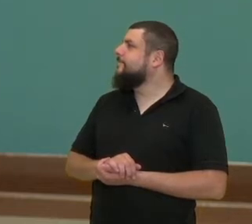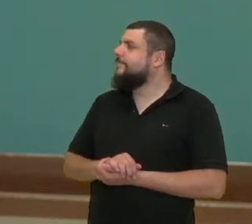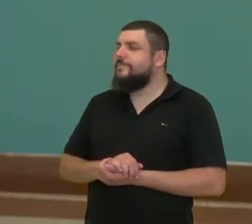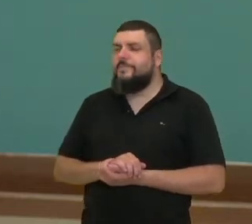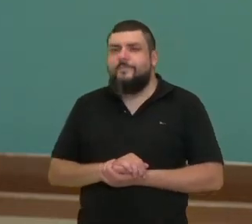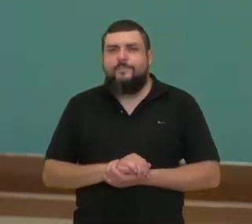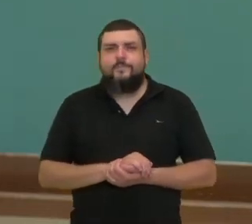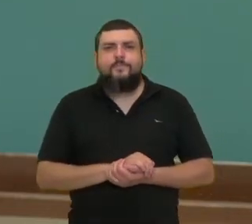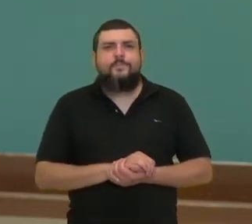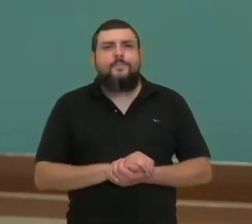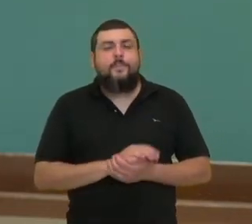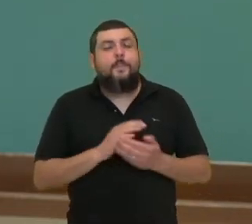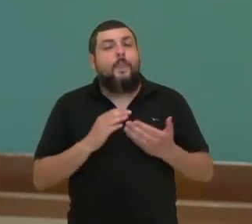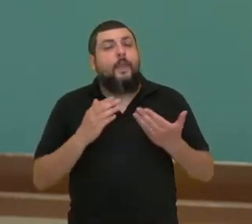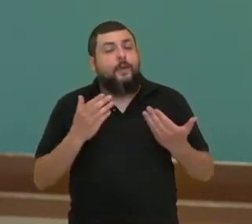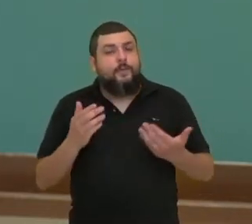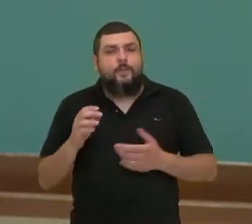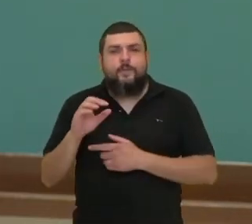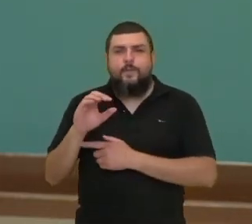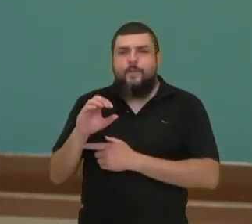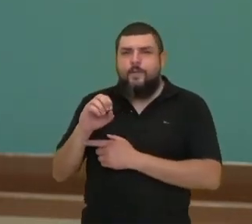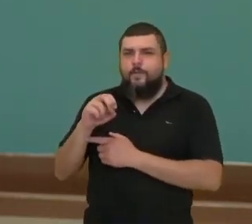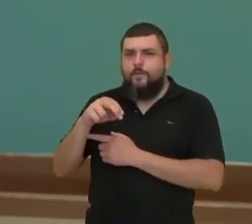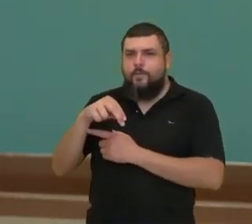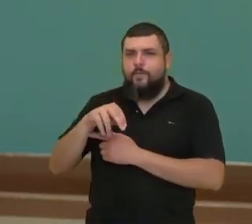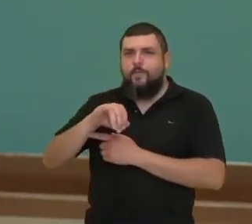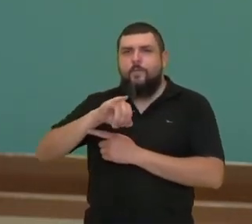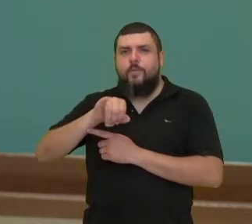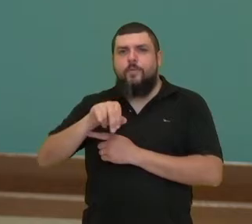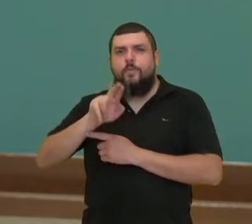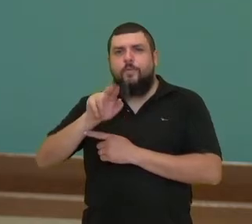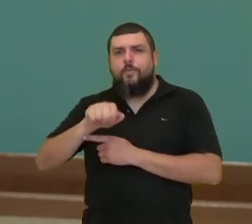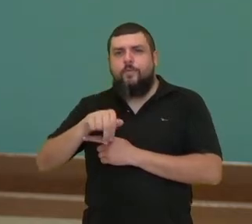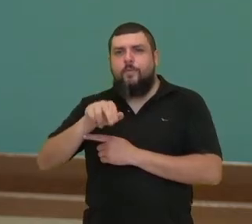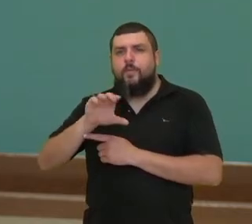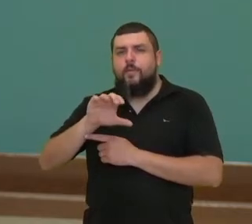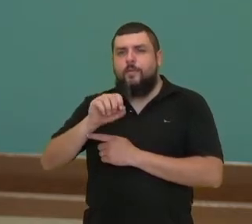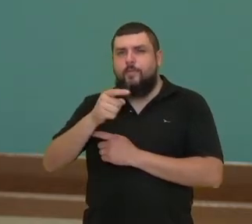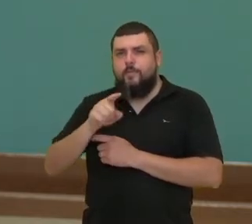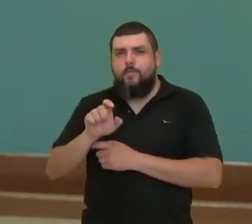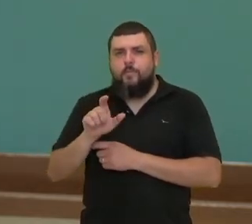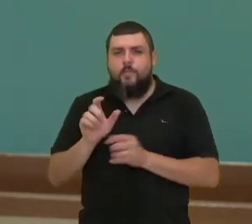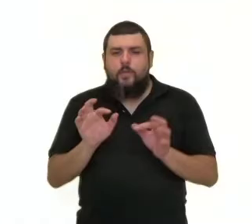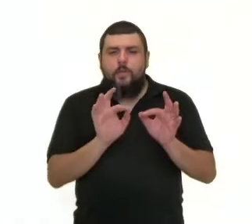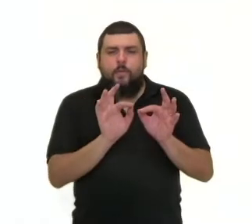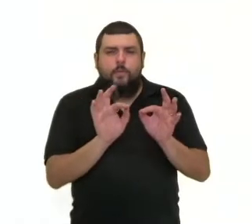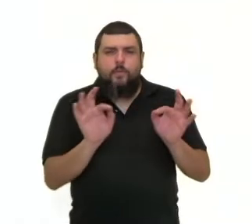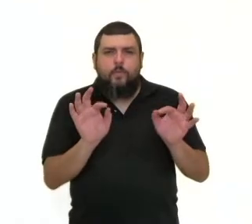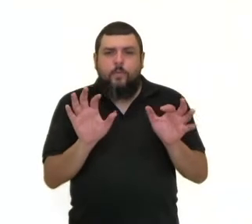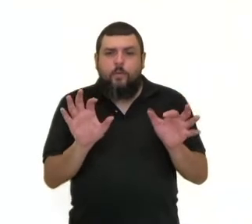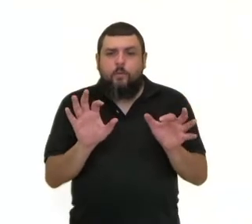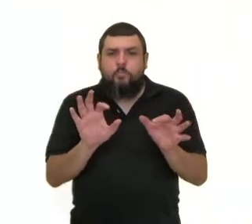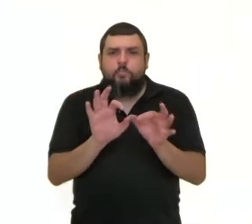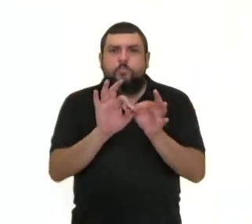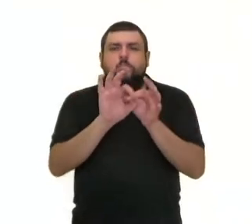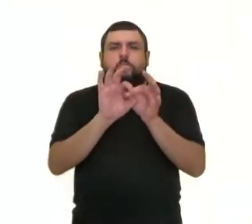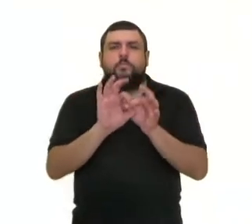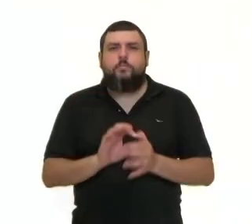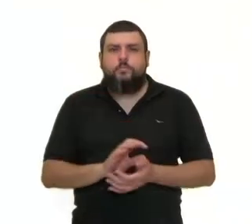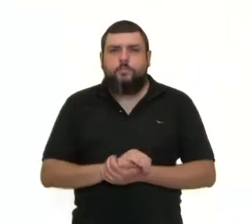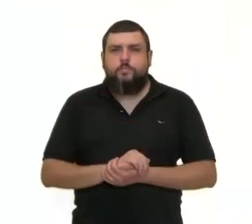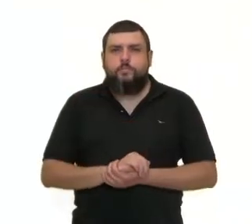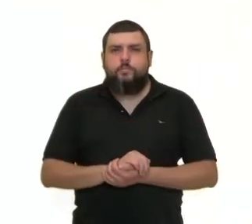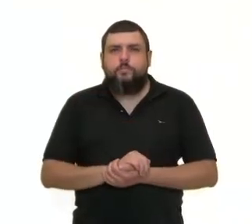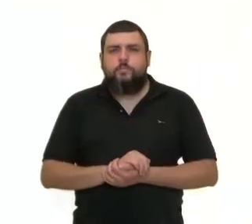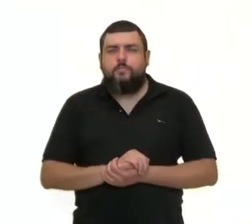idêntica. Então, as conjunções elas vão ligar essas orações e dar sentido a elas. Vamos então analisar aqui